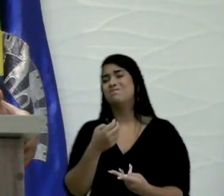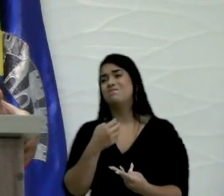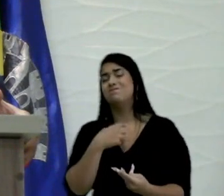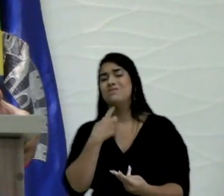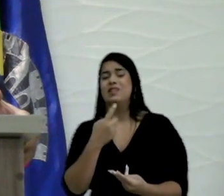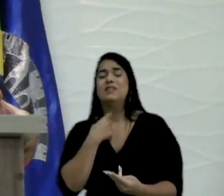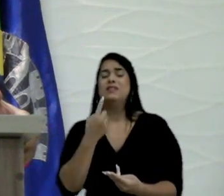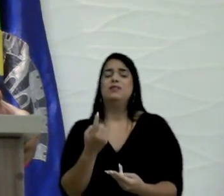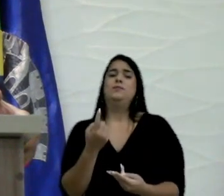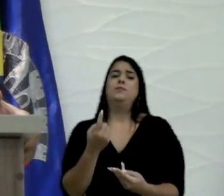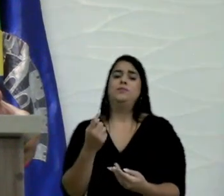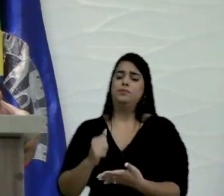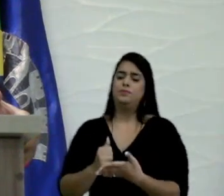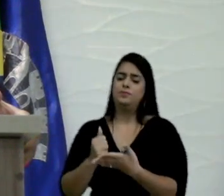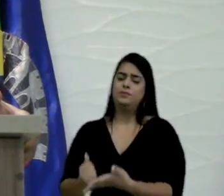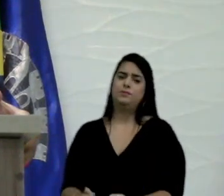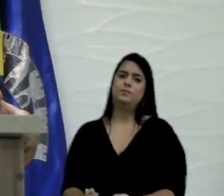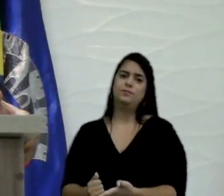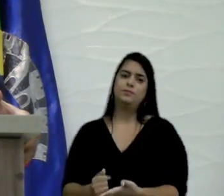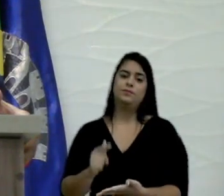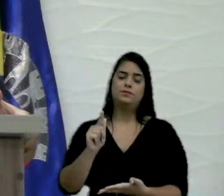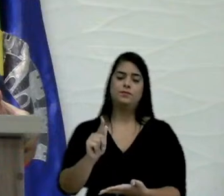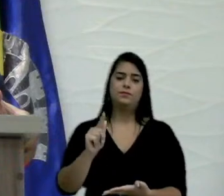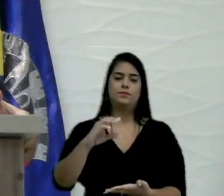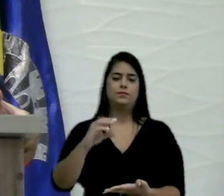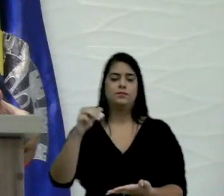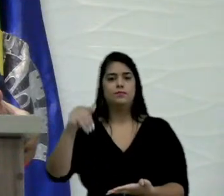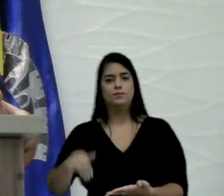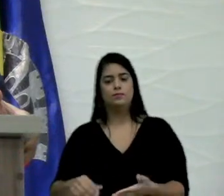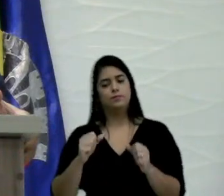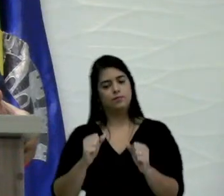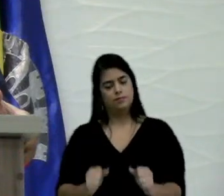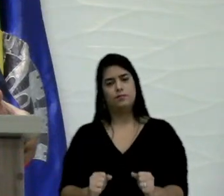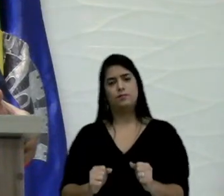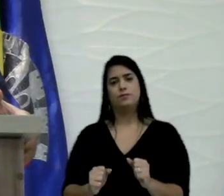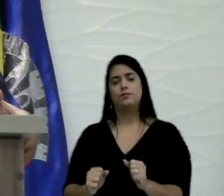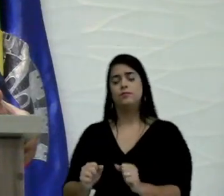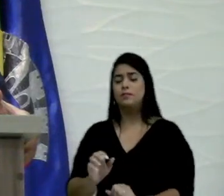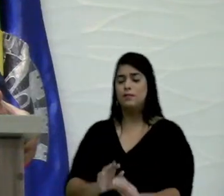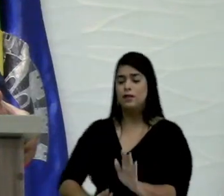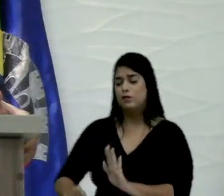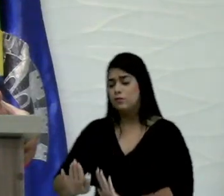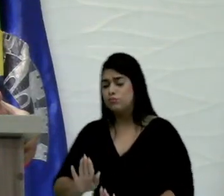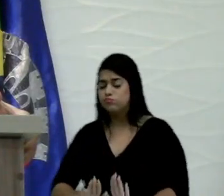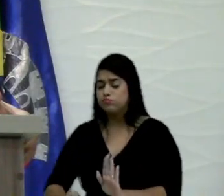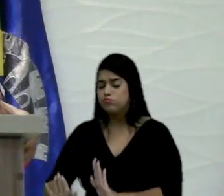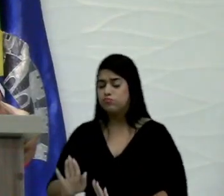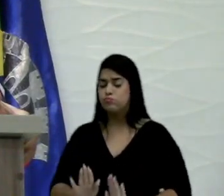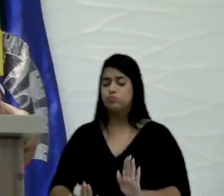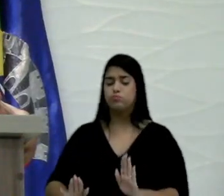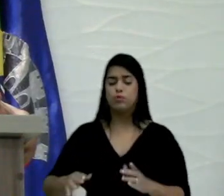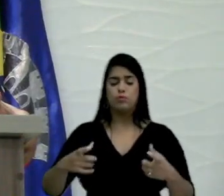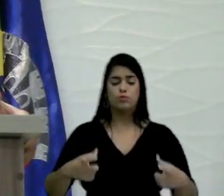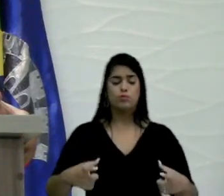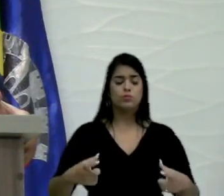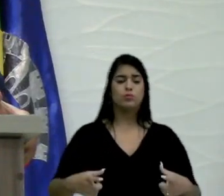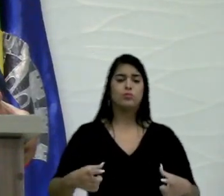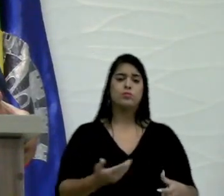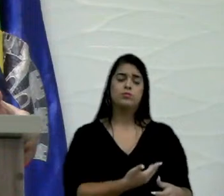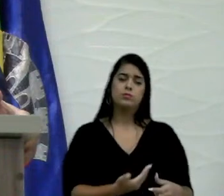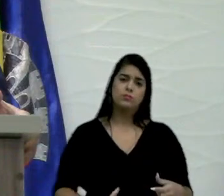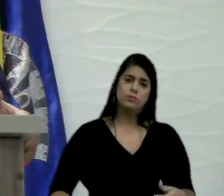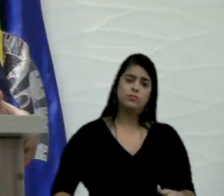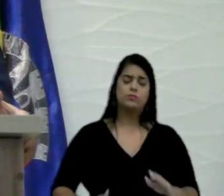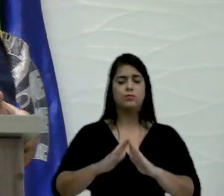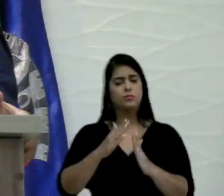a unela funciona com a GCM para que possa proteger os prédios públicos as escolas os postos de saúde que tem